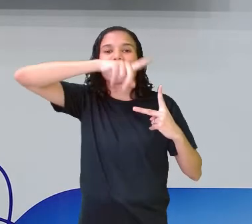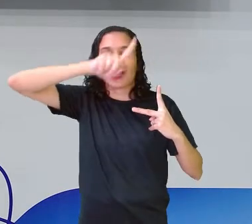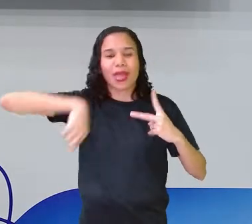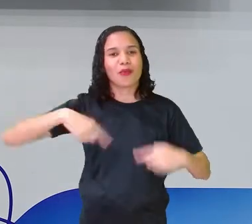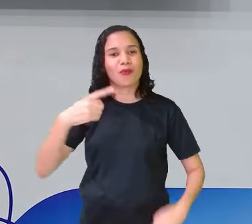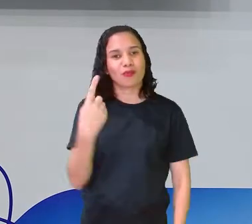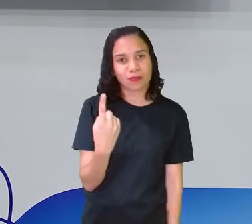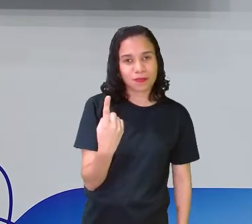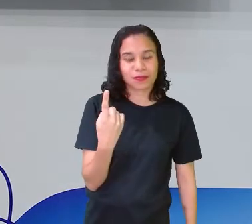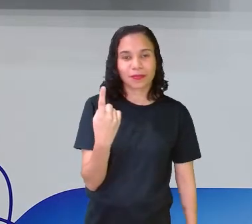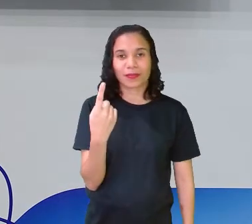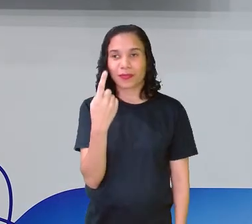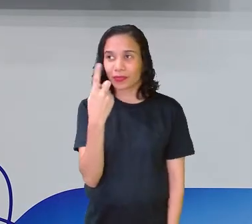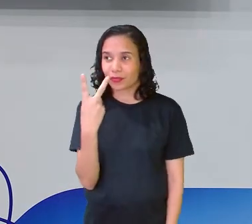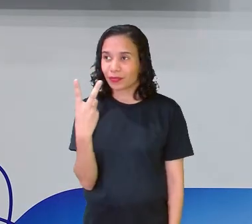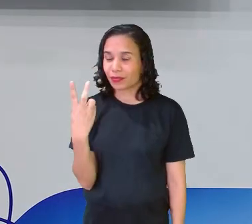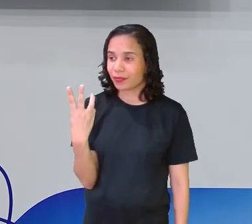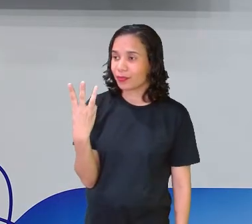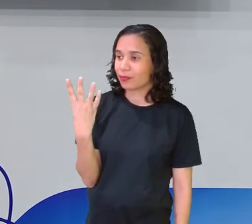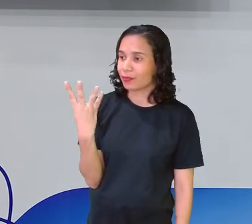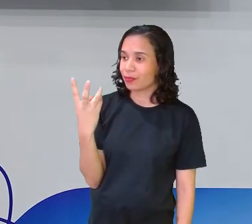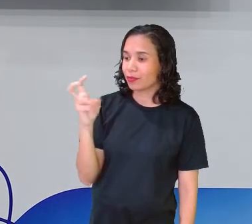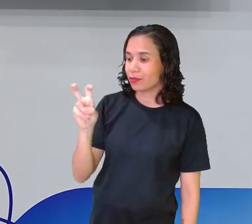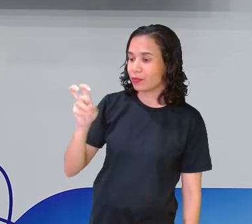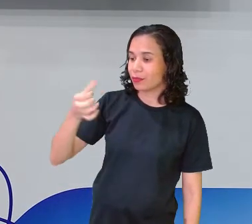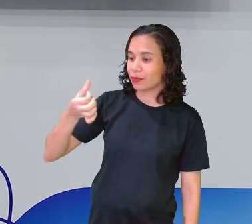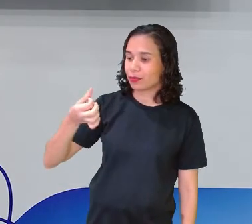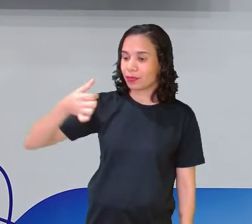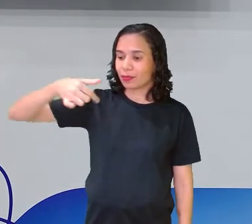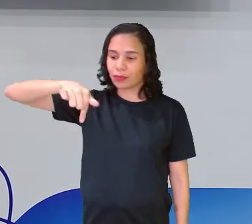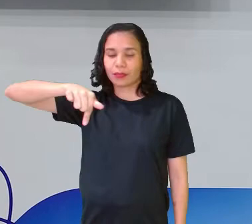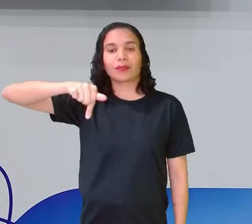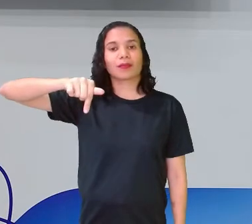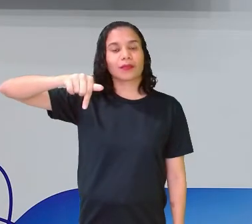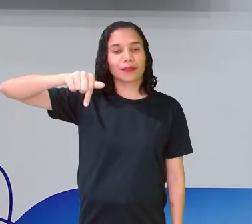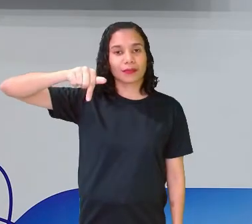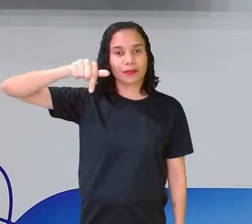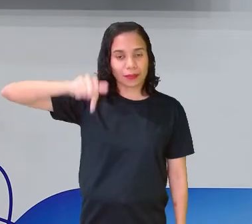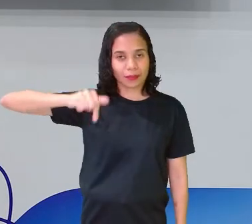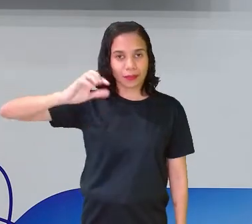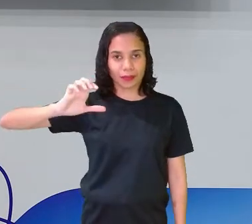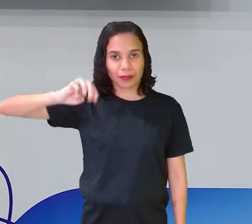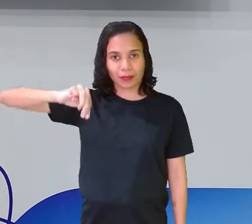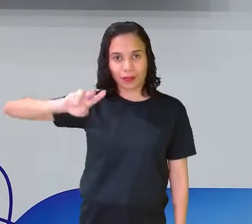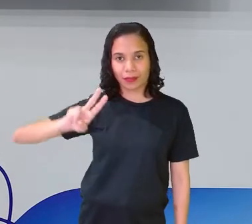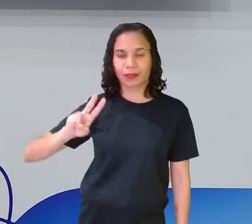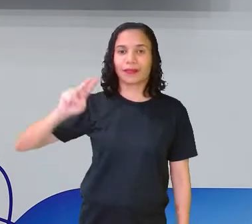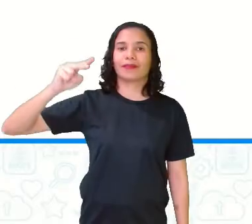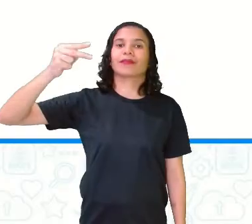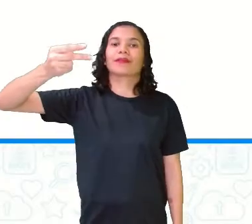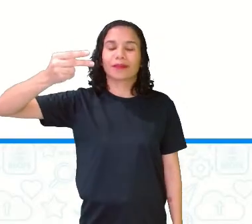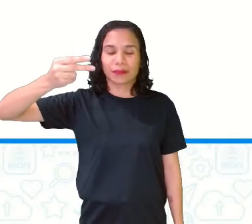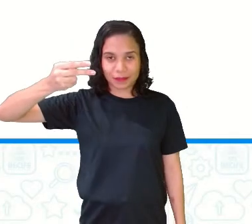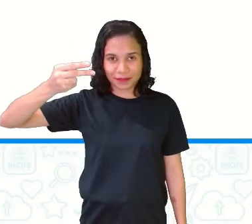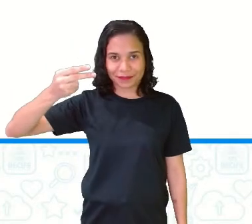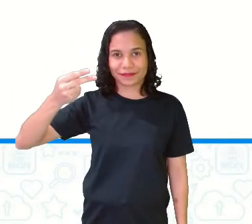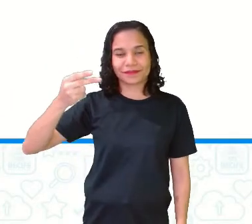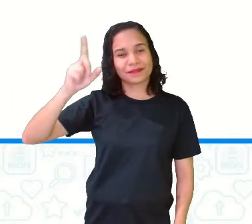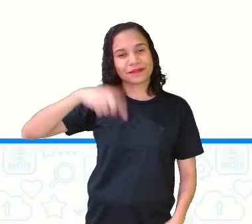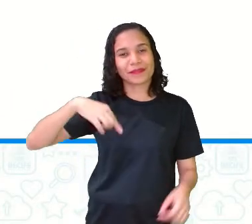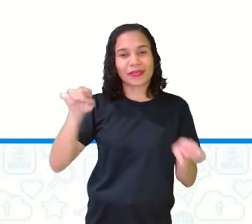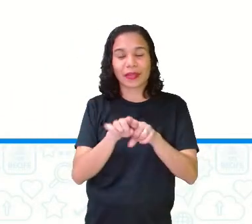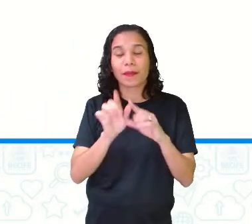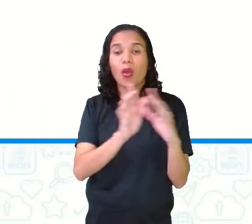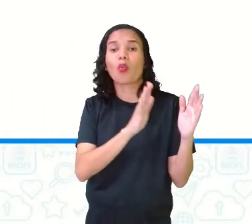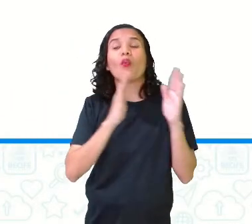1. 1, 2, 3, 4, 5, 6, 7. 7 centímetros quadrados. E